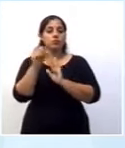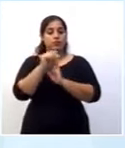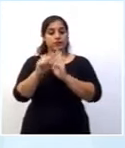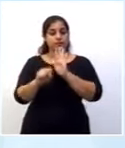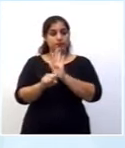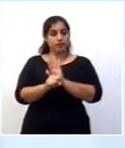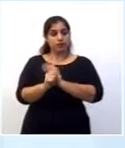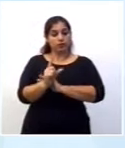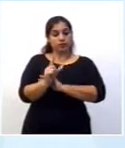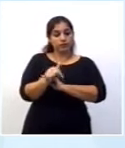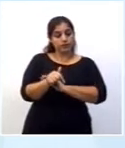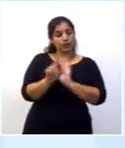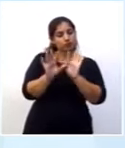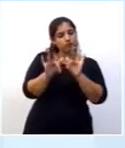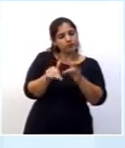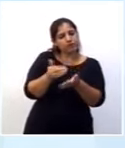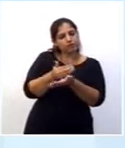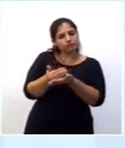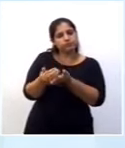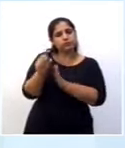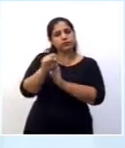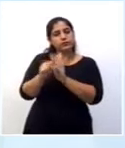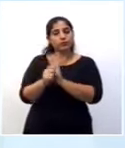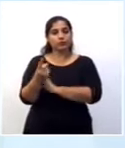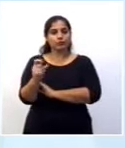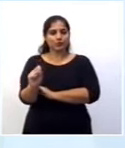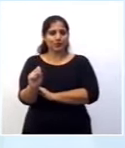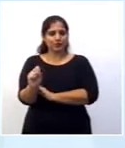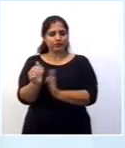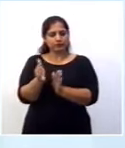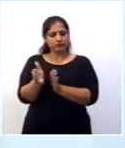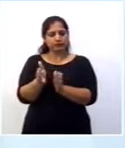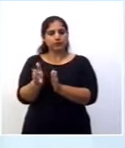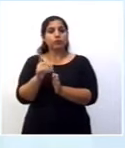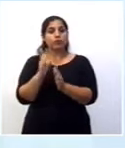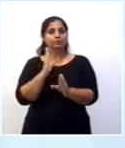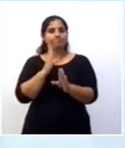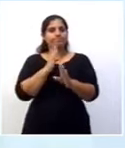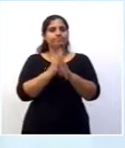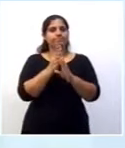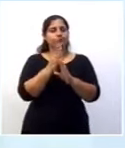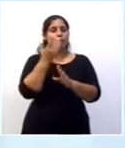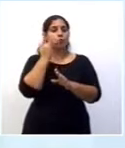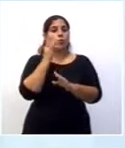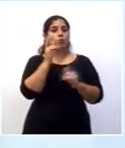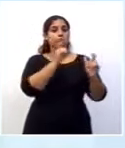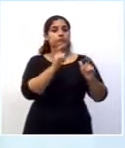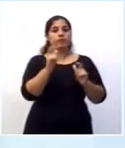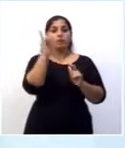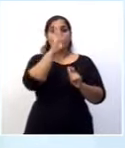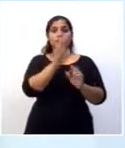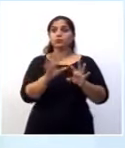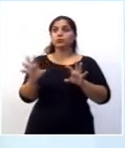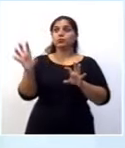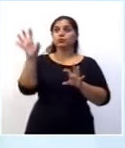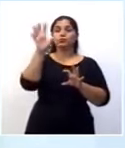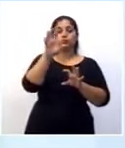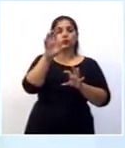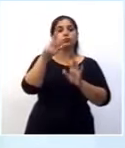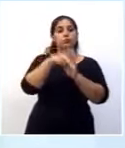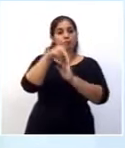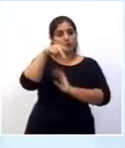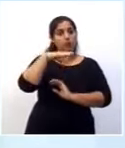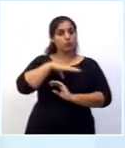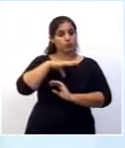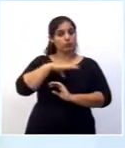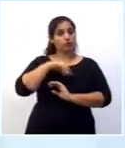século XVII, começando no século XVIII, aí, a notícia da descoberta do ouro em algumas regiões da América